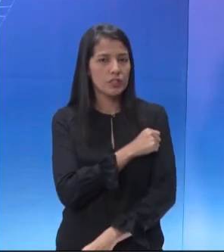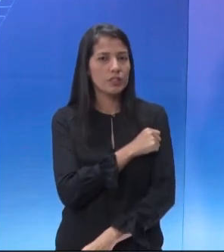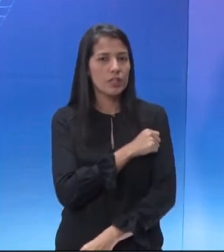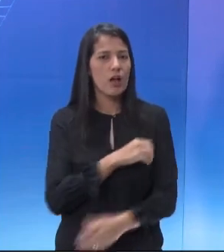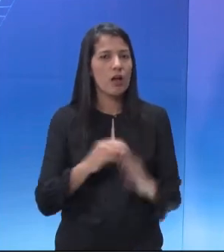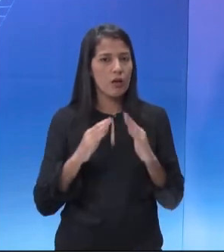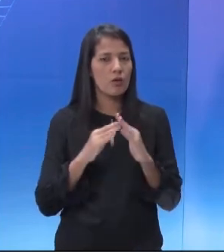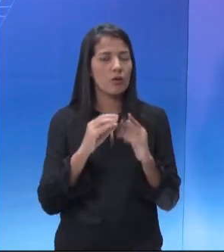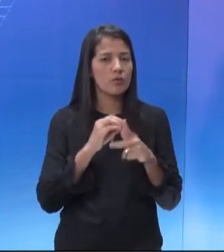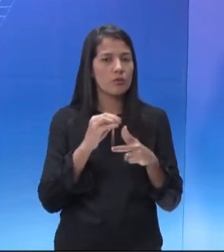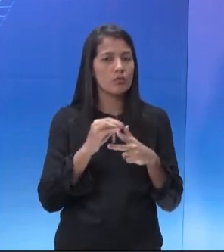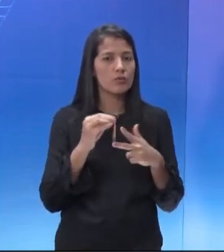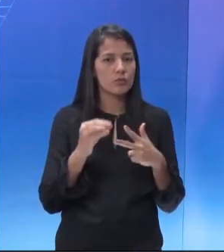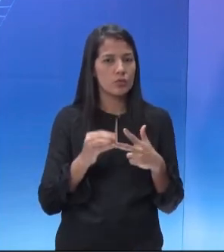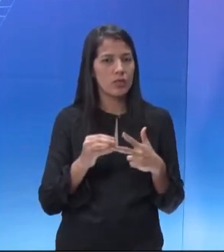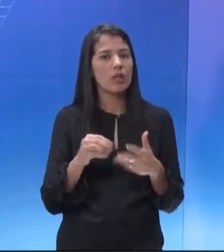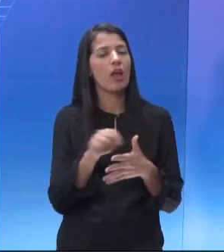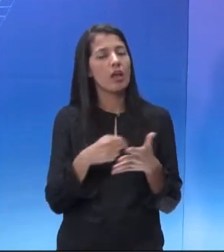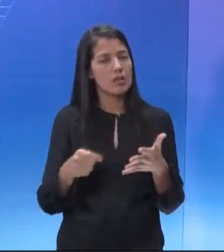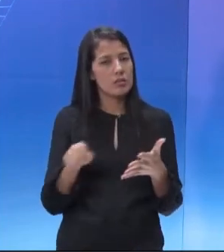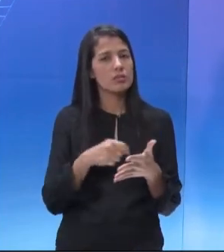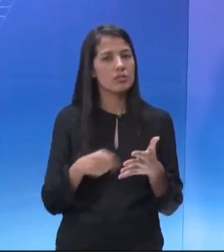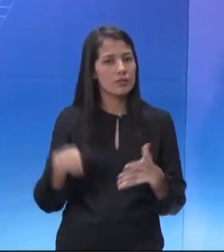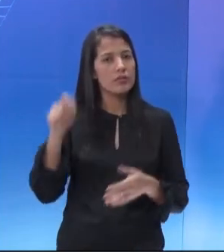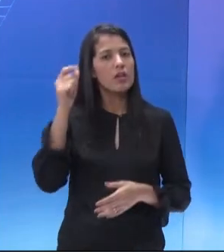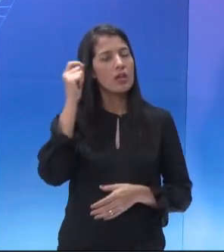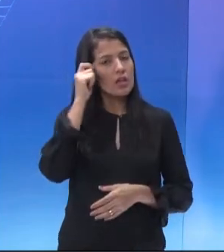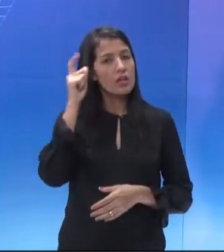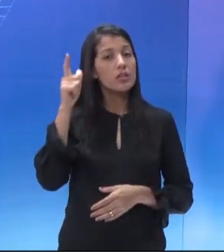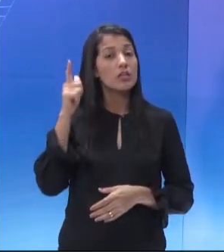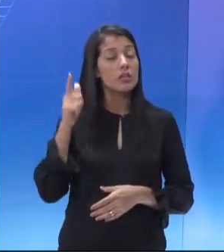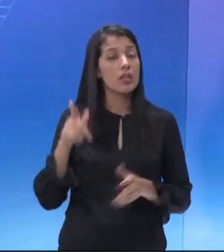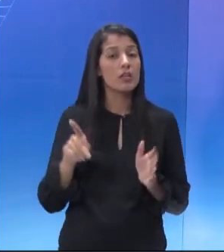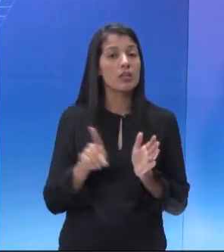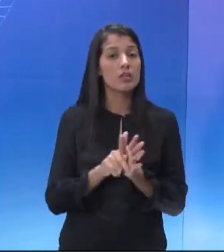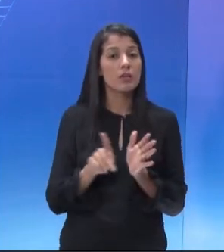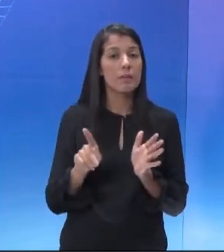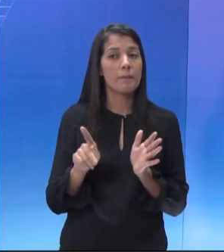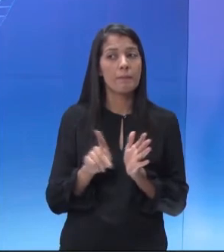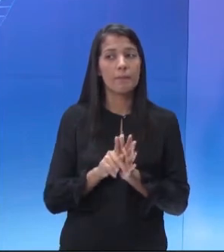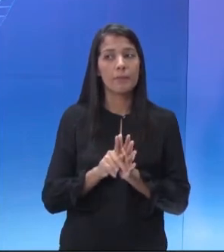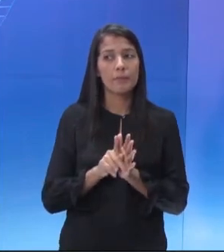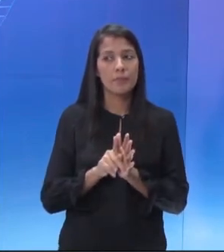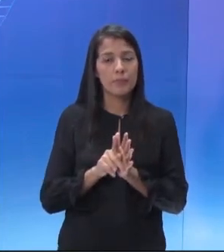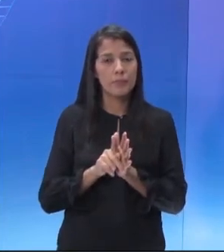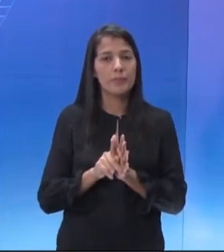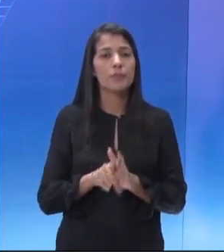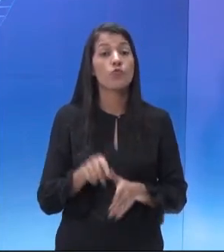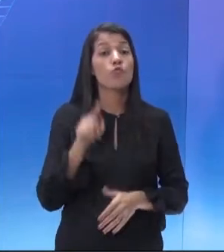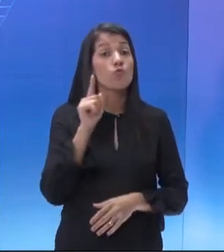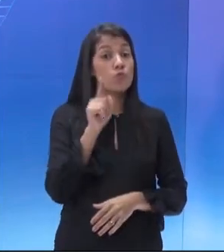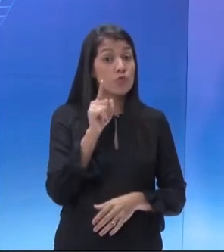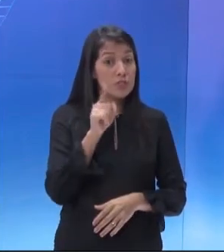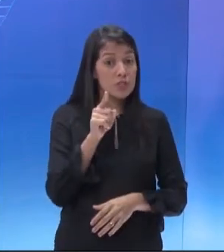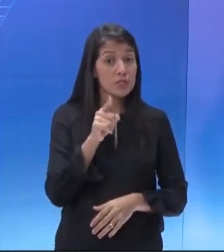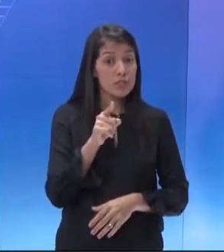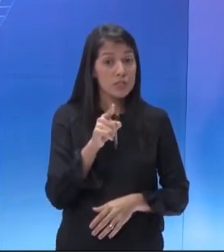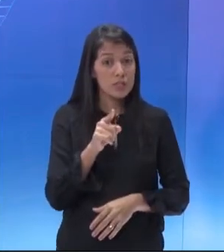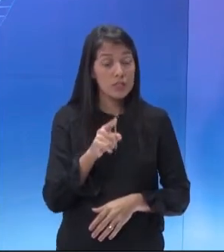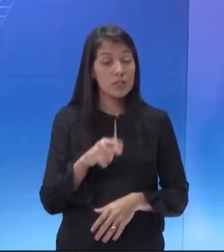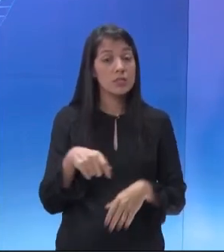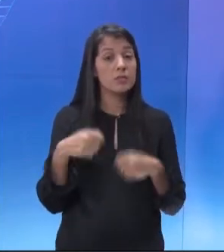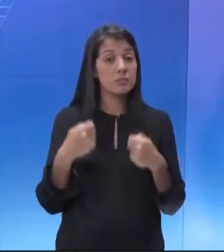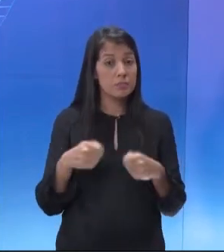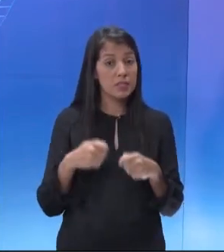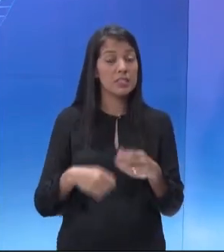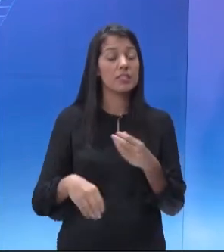professor aí, que ele é fera, sua professora também, para ajudar você a compor suas ideias propondo esse tipo de alternativa. Lembrando